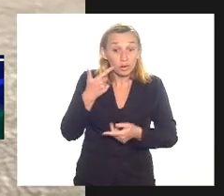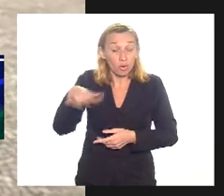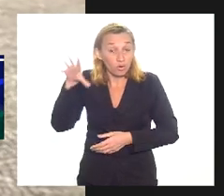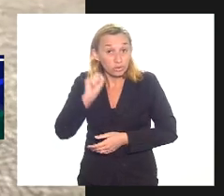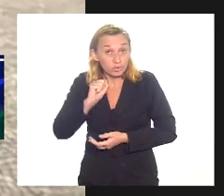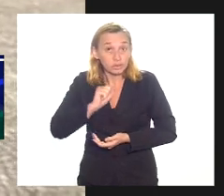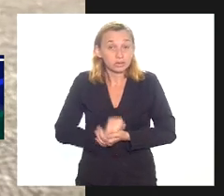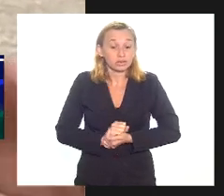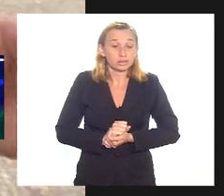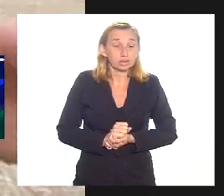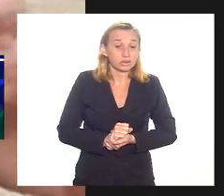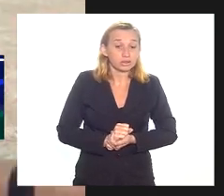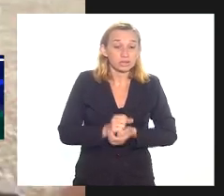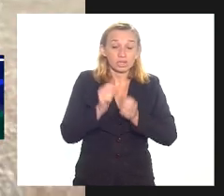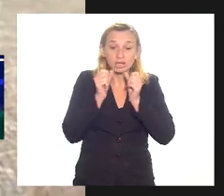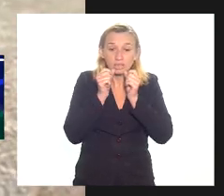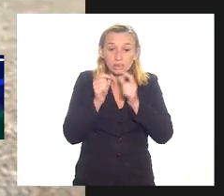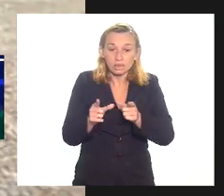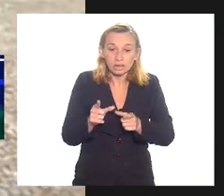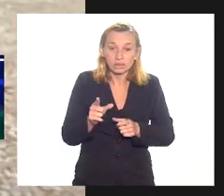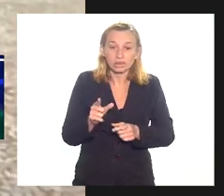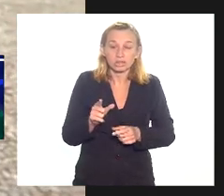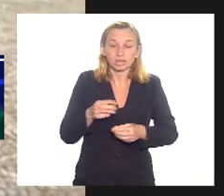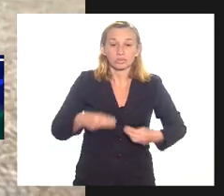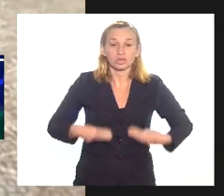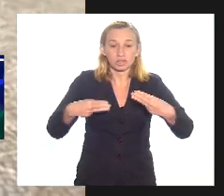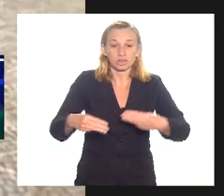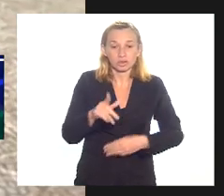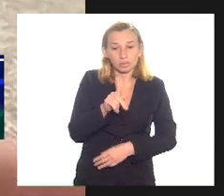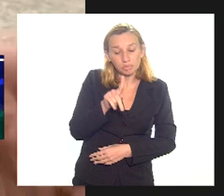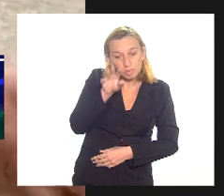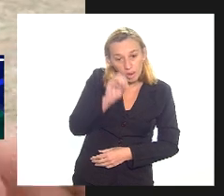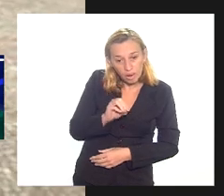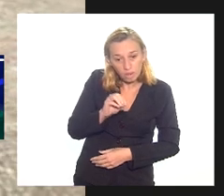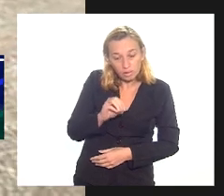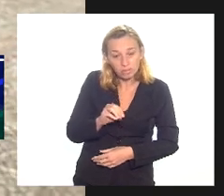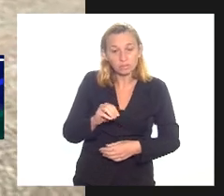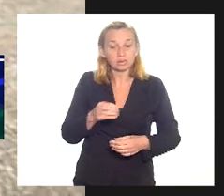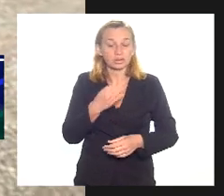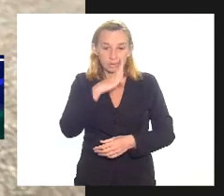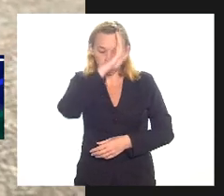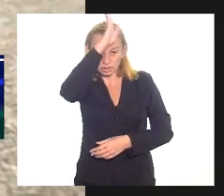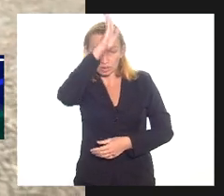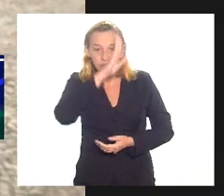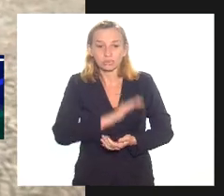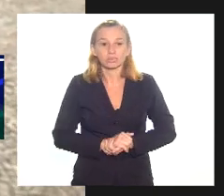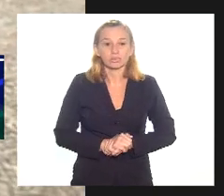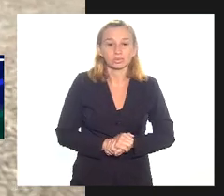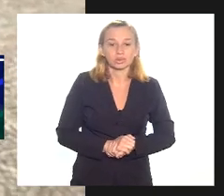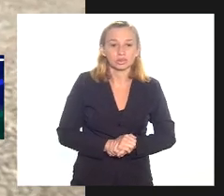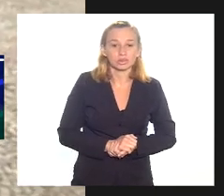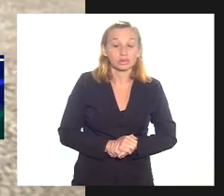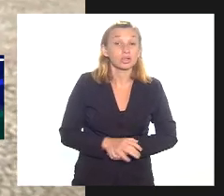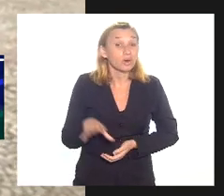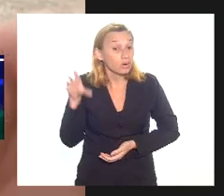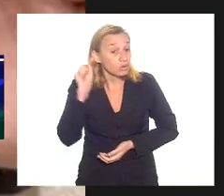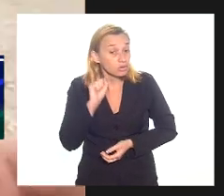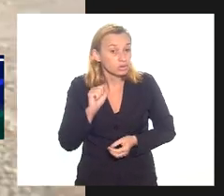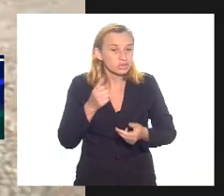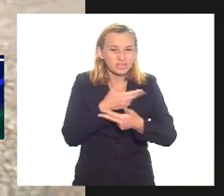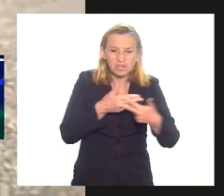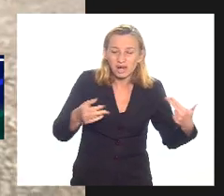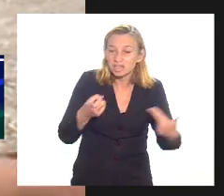escutei ofensas ao ministro Paulo Guedes, ofensas ao presidente da República. Eu escutei uma série